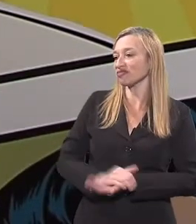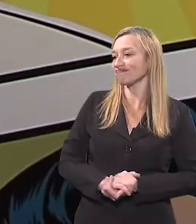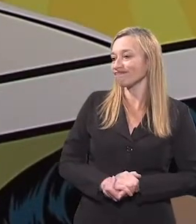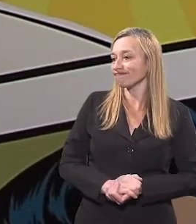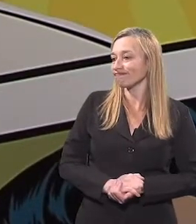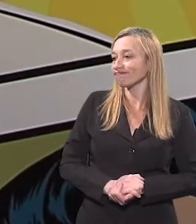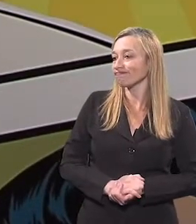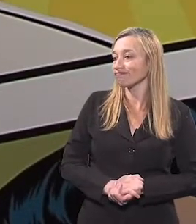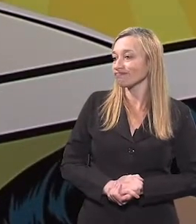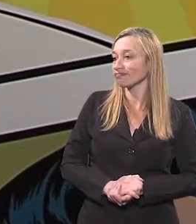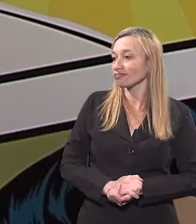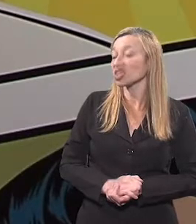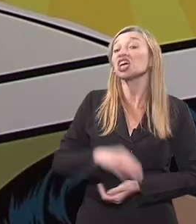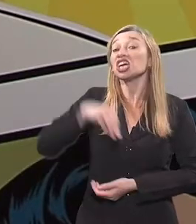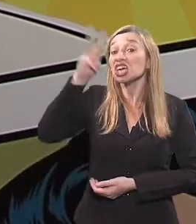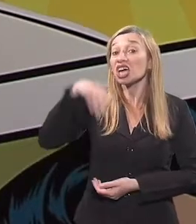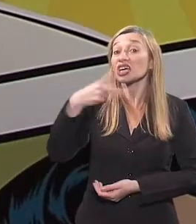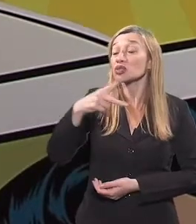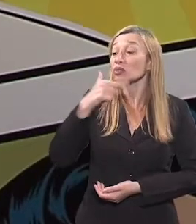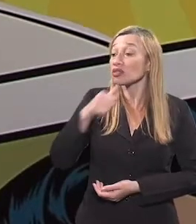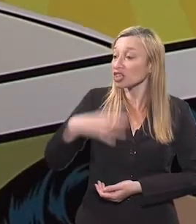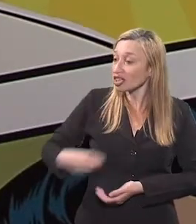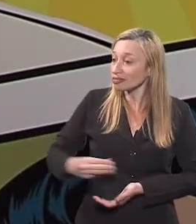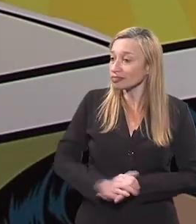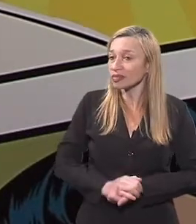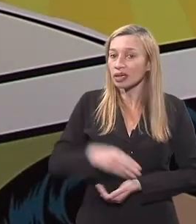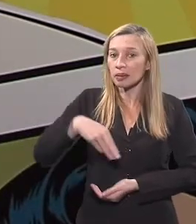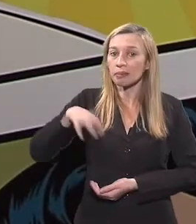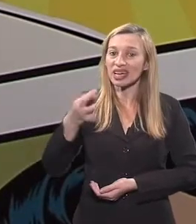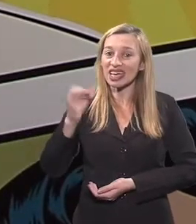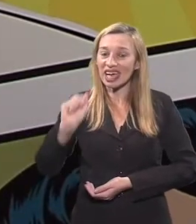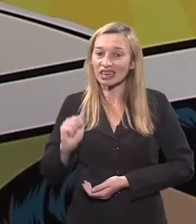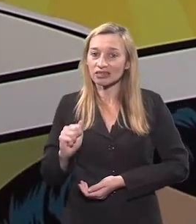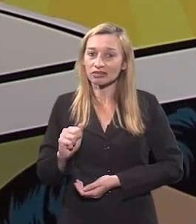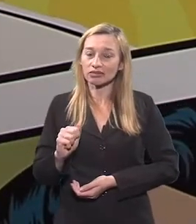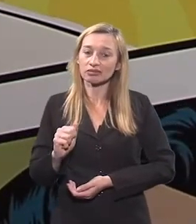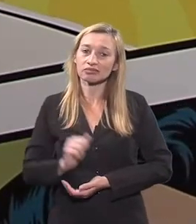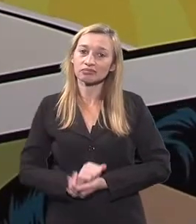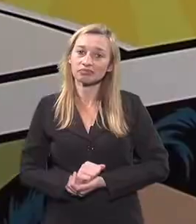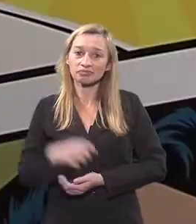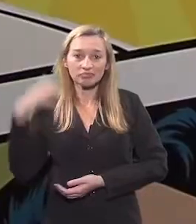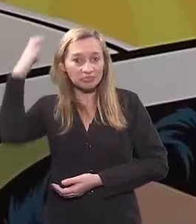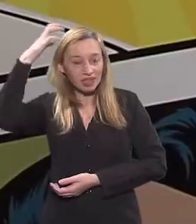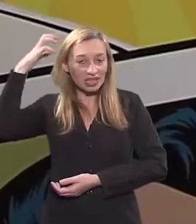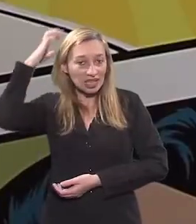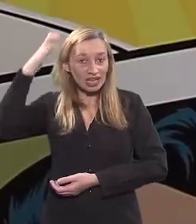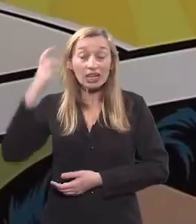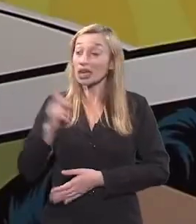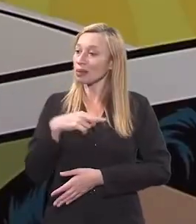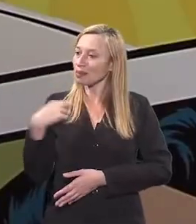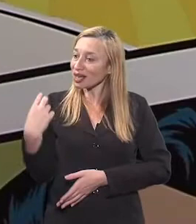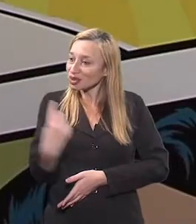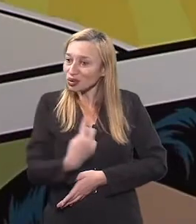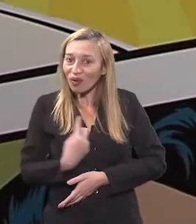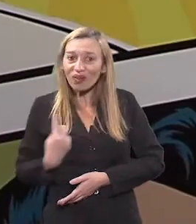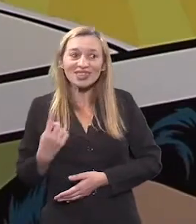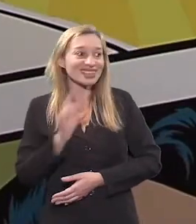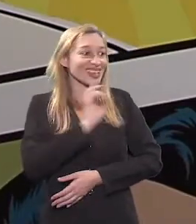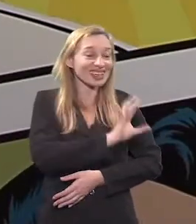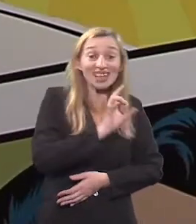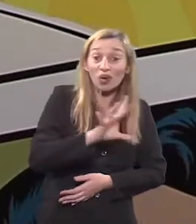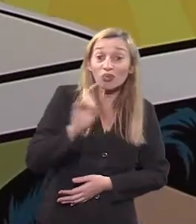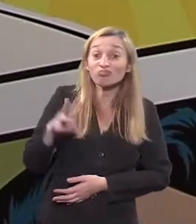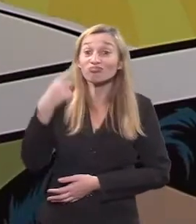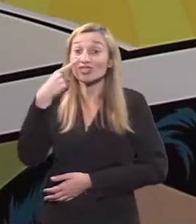filha. E quem é sua filha? Marielle Franco. E para nós, então, cada um